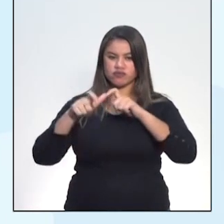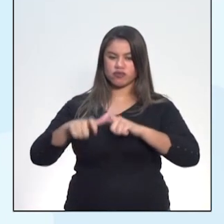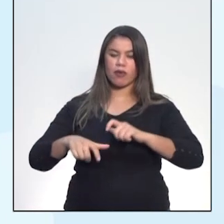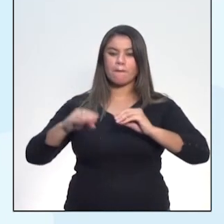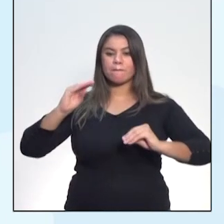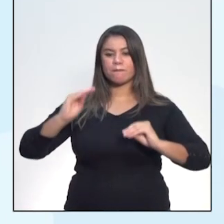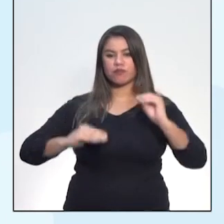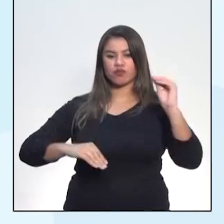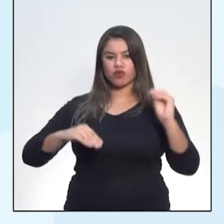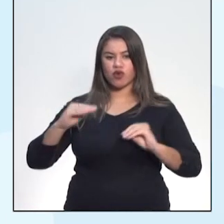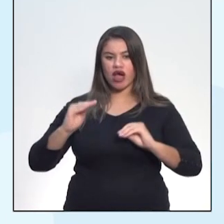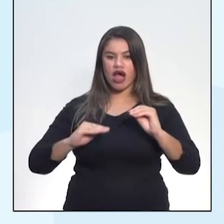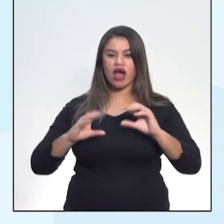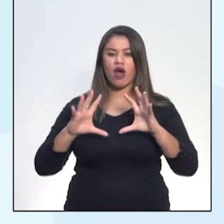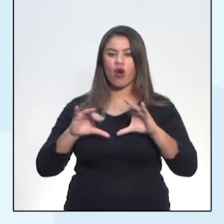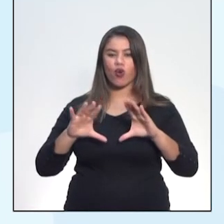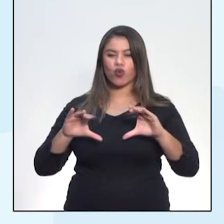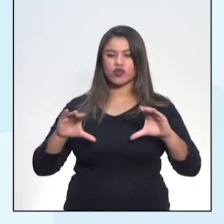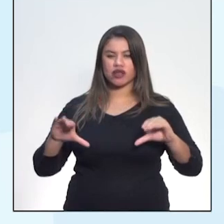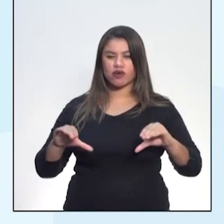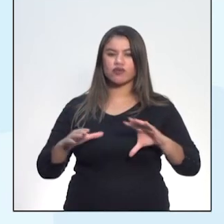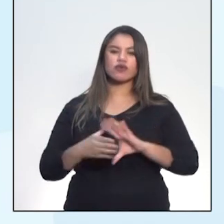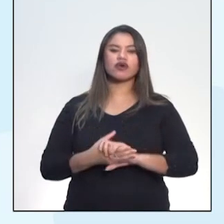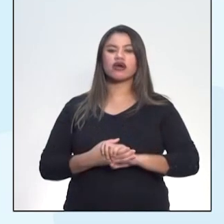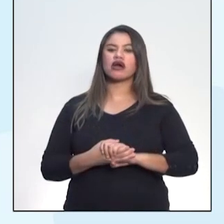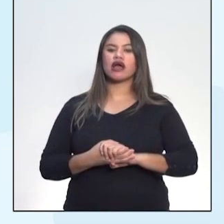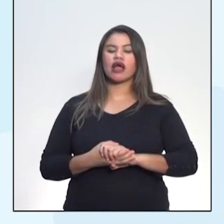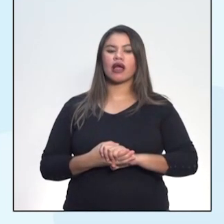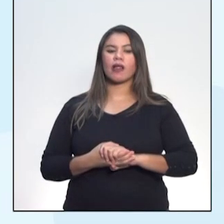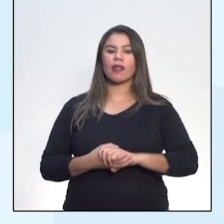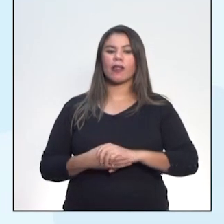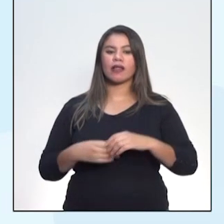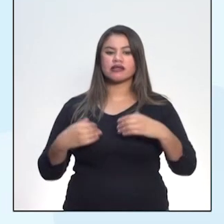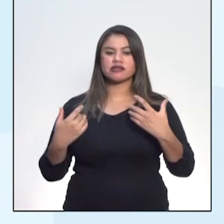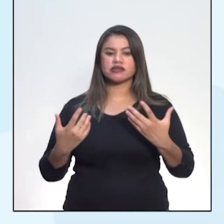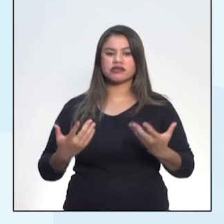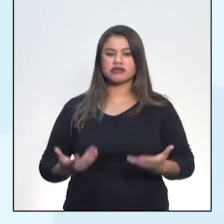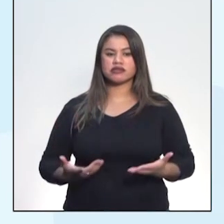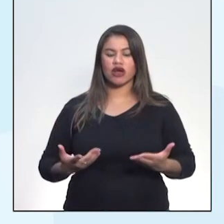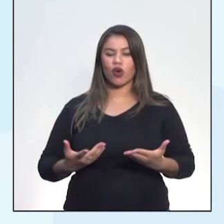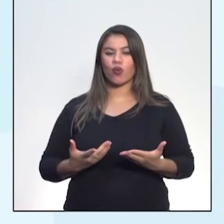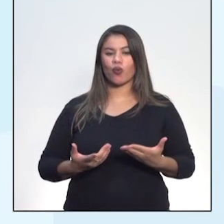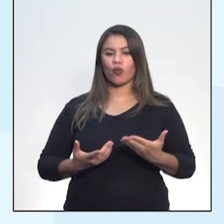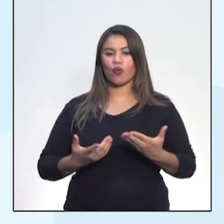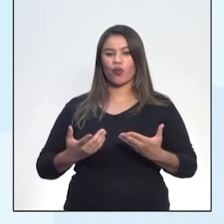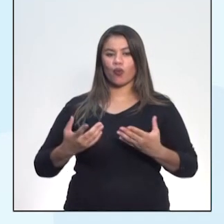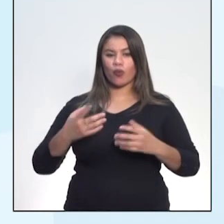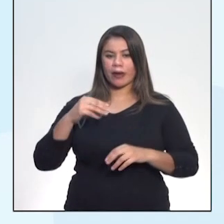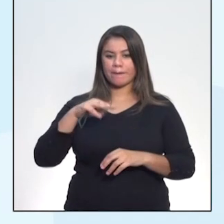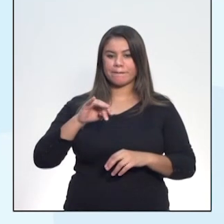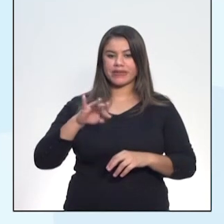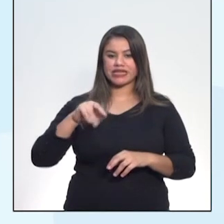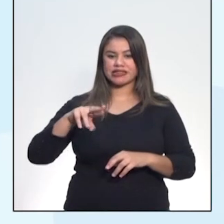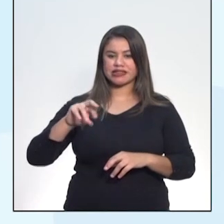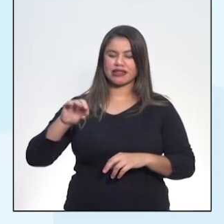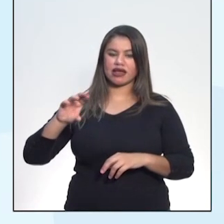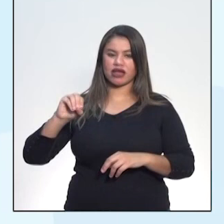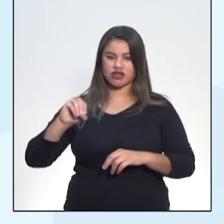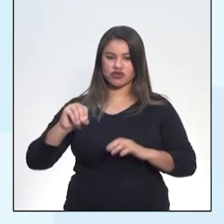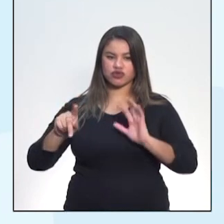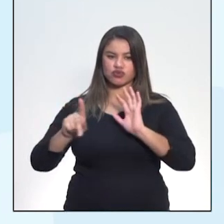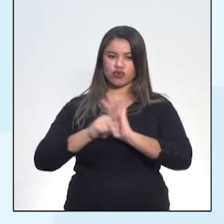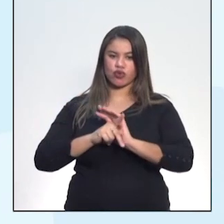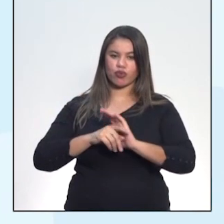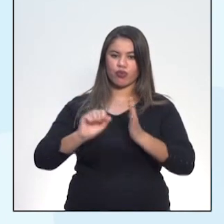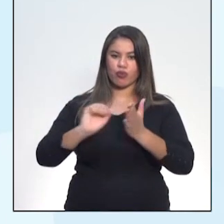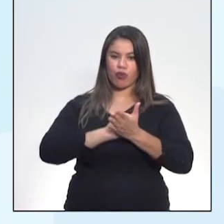o algodão. Os minérios, tanto quanto a borracha e o algodão, eram